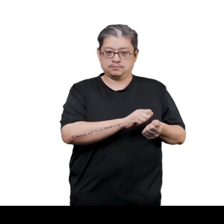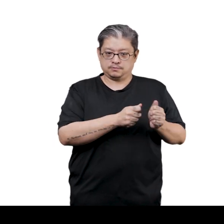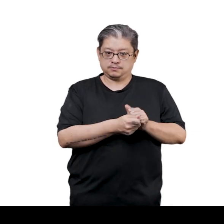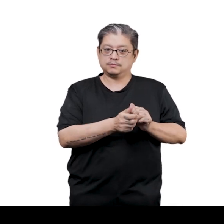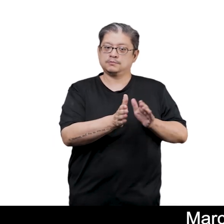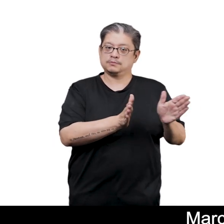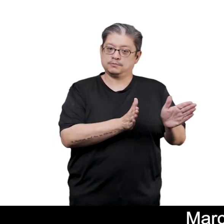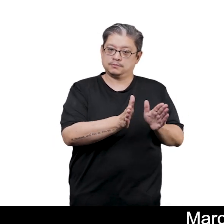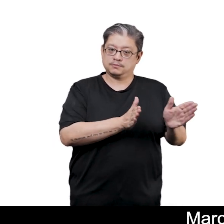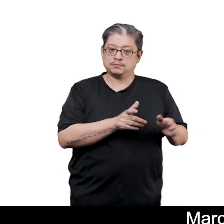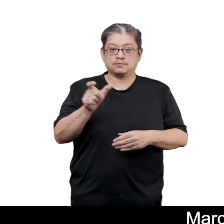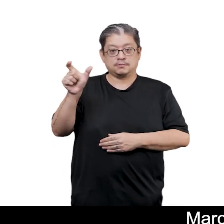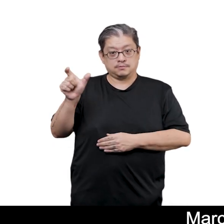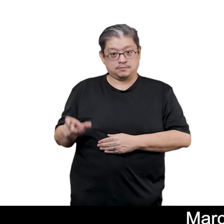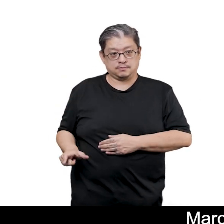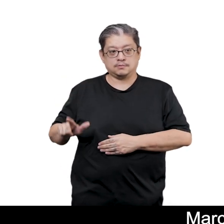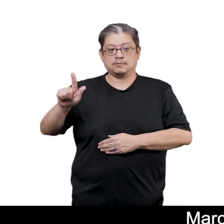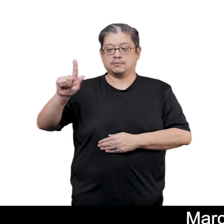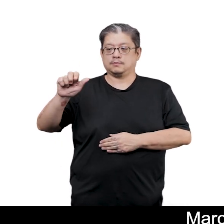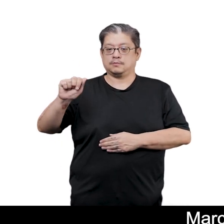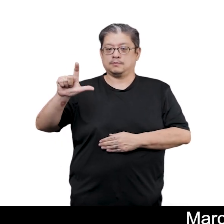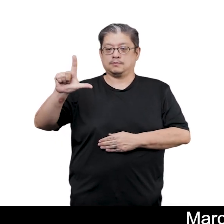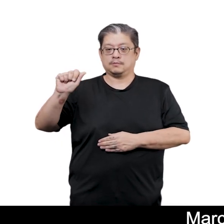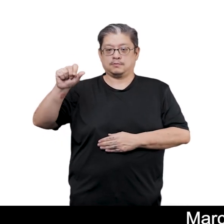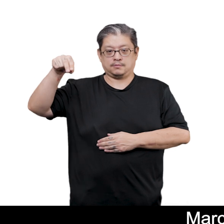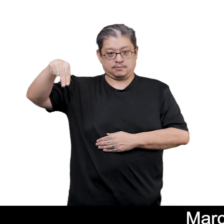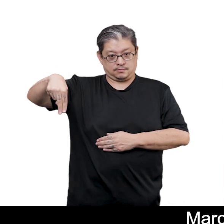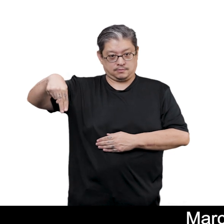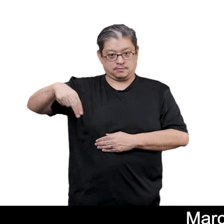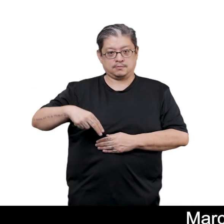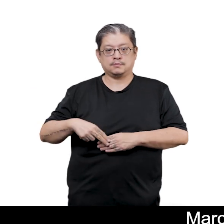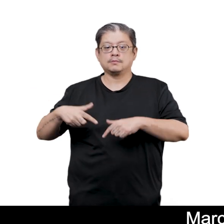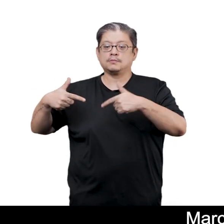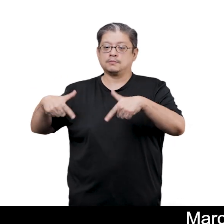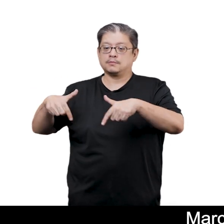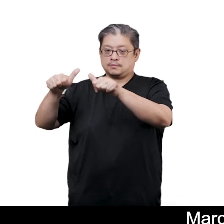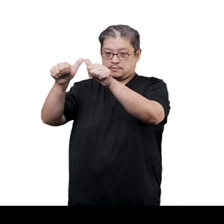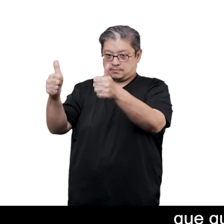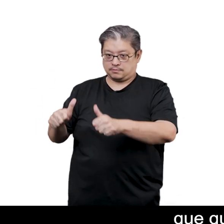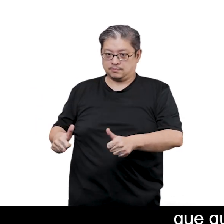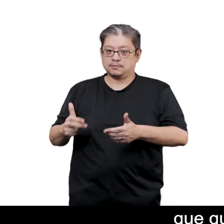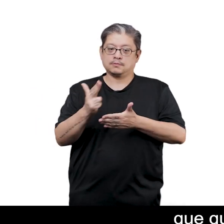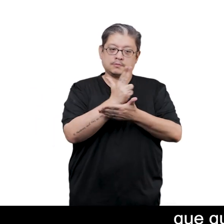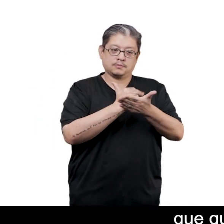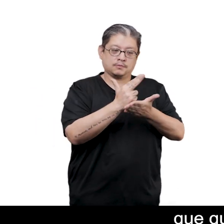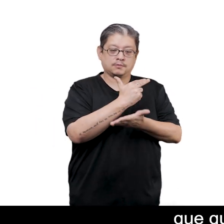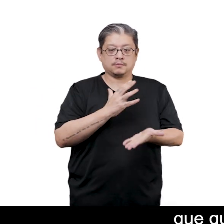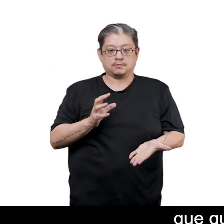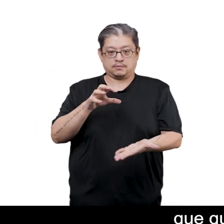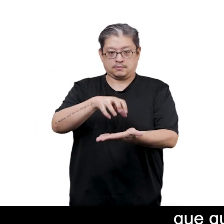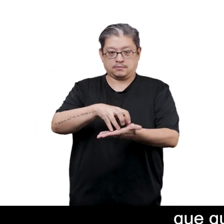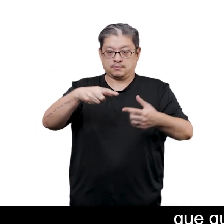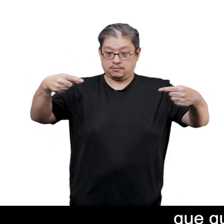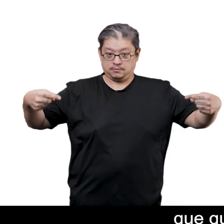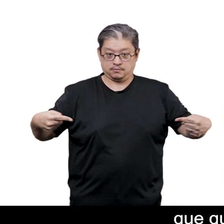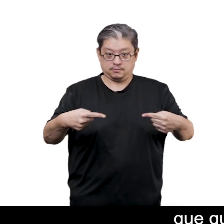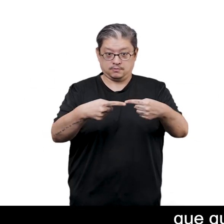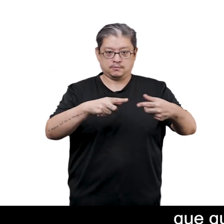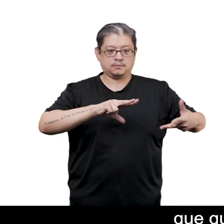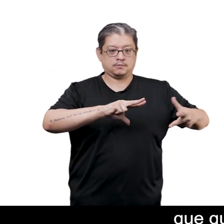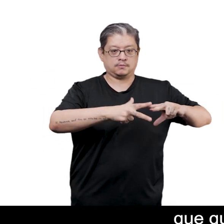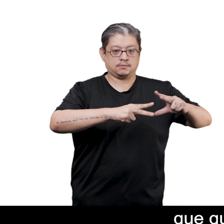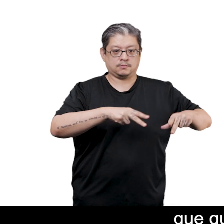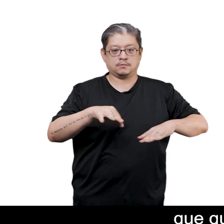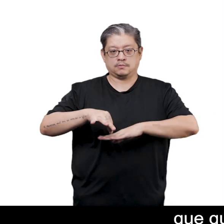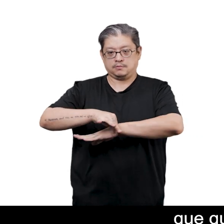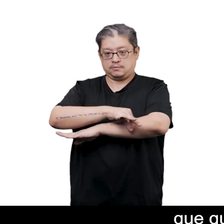aqui. Márcios Galan trabalha com esculturas, desenhos e instalações que questionam e relacionam a geometria,